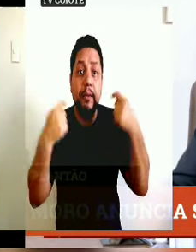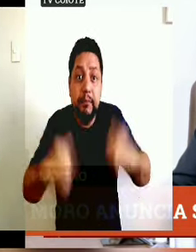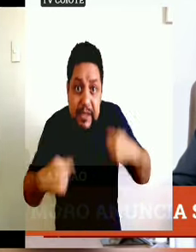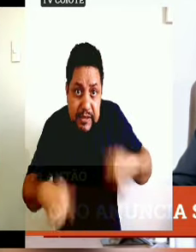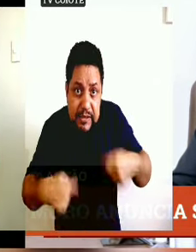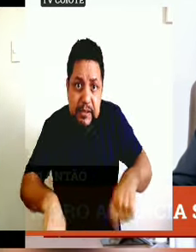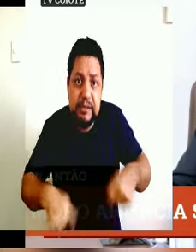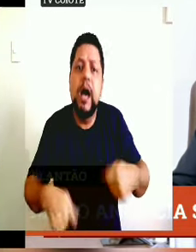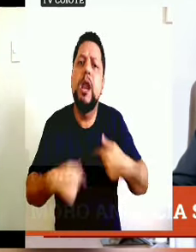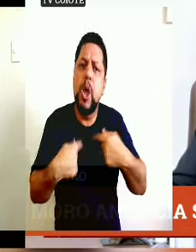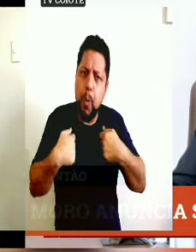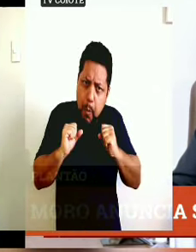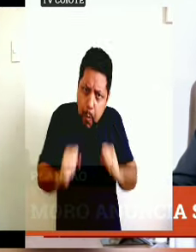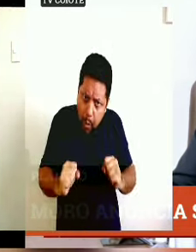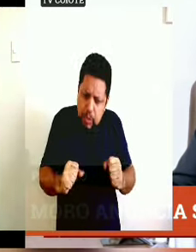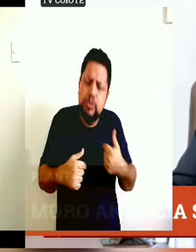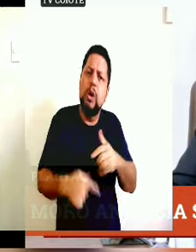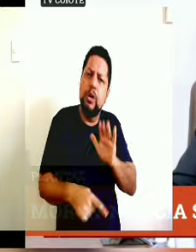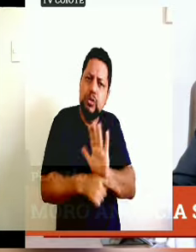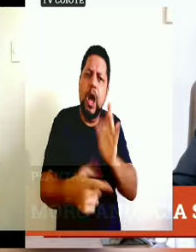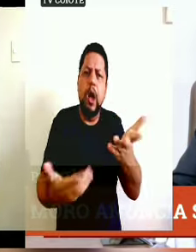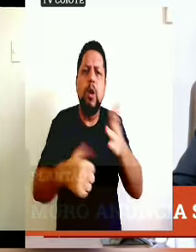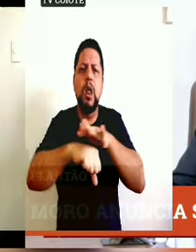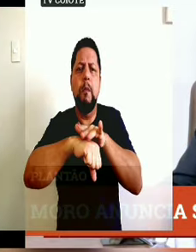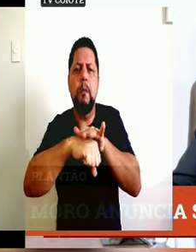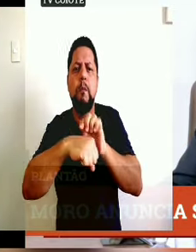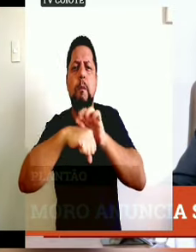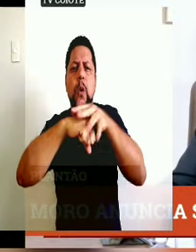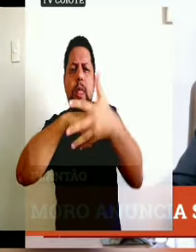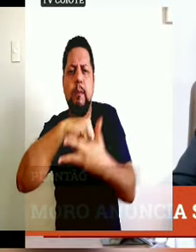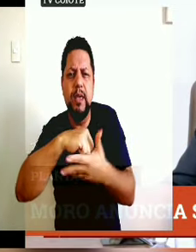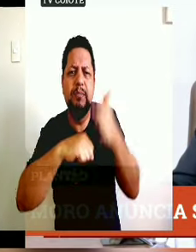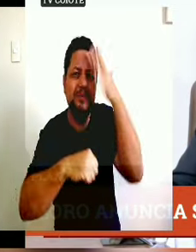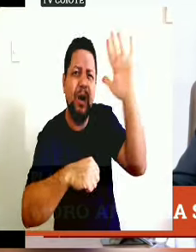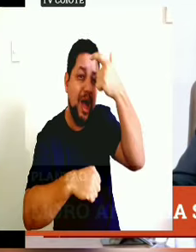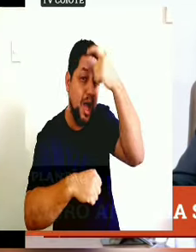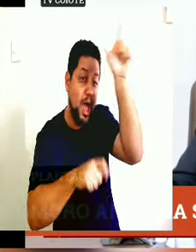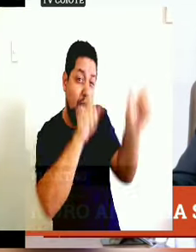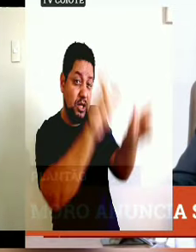ajudar nesse período da pandemia com outras atitudes.